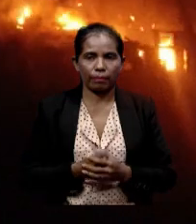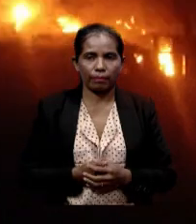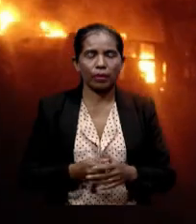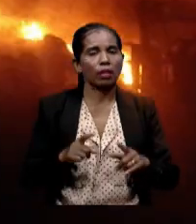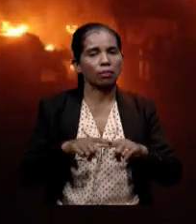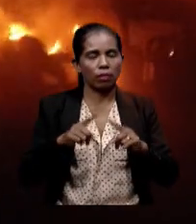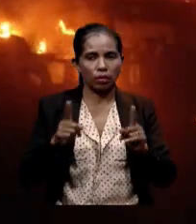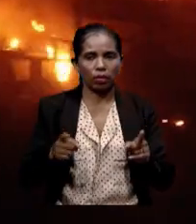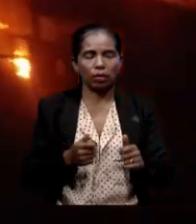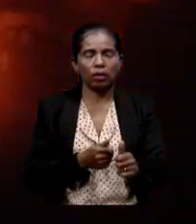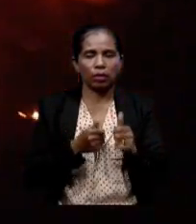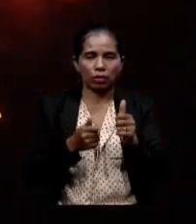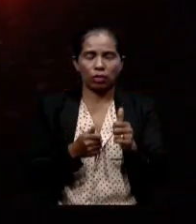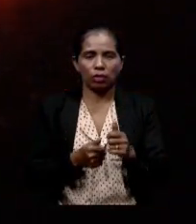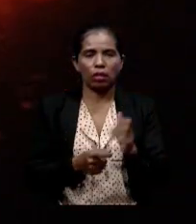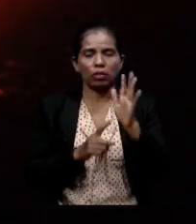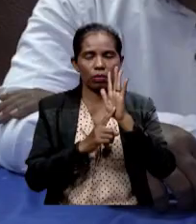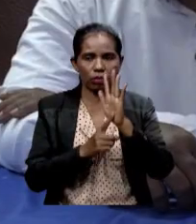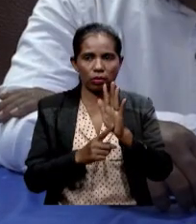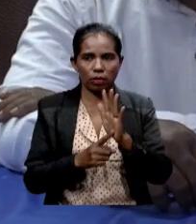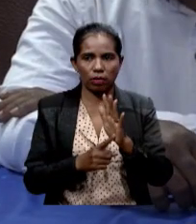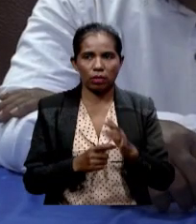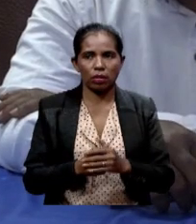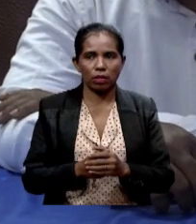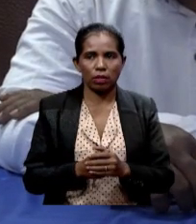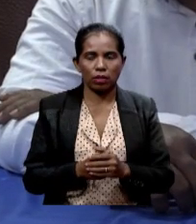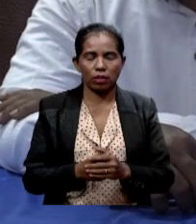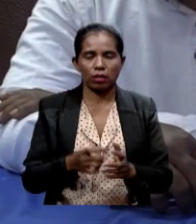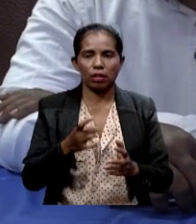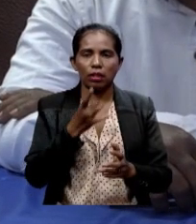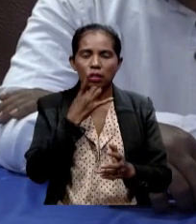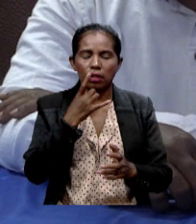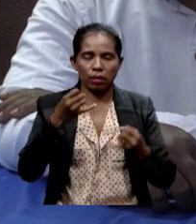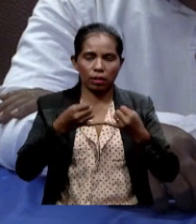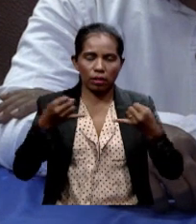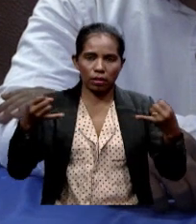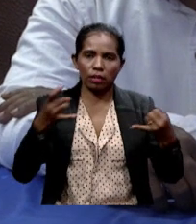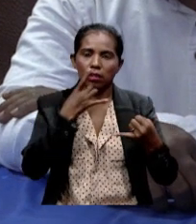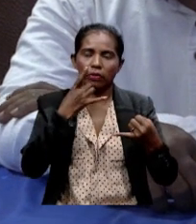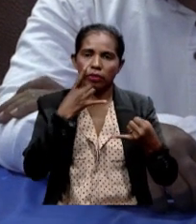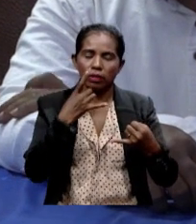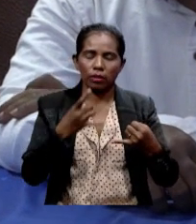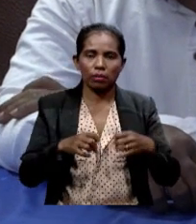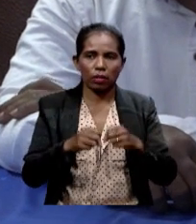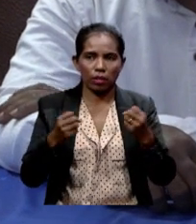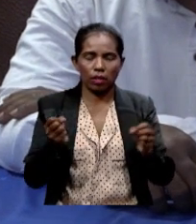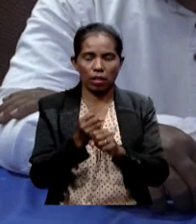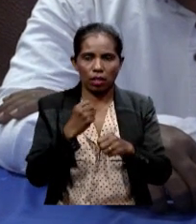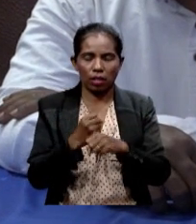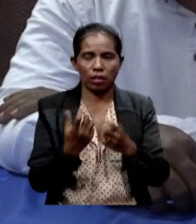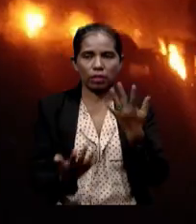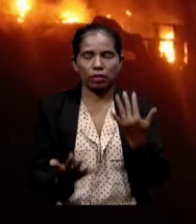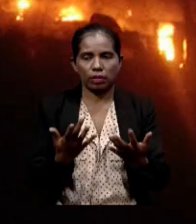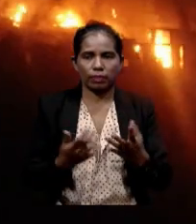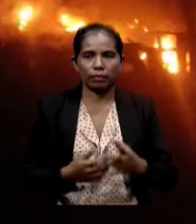bem, preliminar informa de por circuito de eletricidade, o Rono Nema que provoca incêndio vai ter